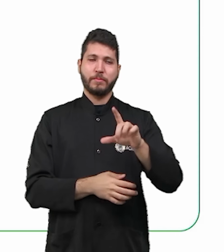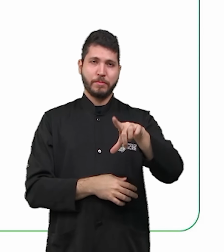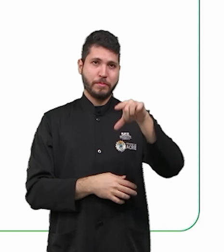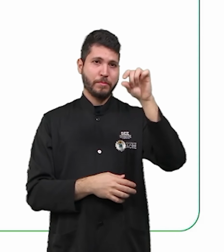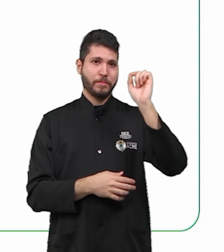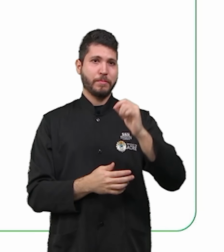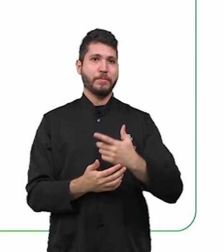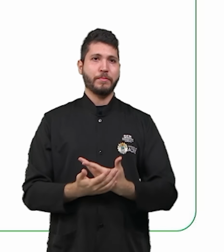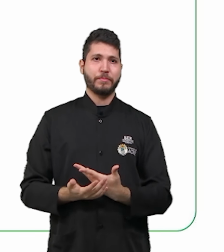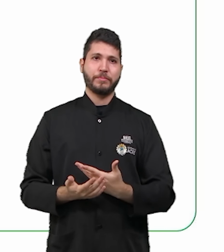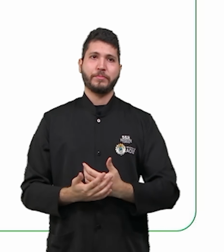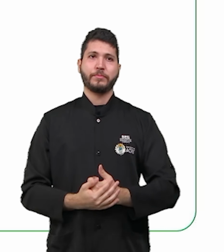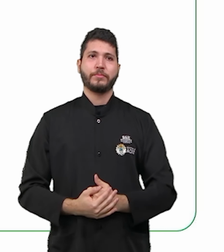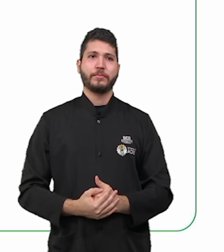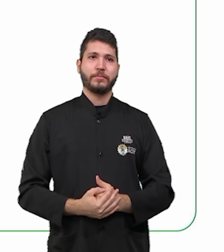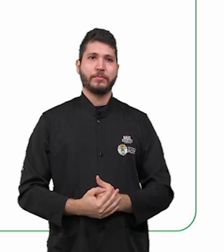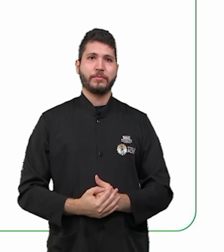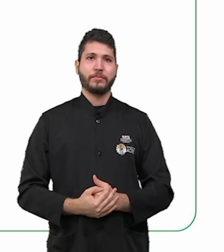vocês.